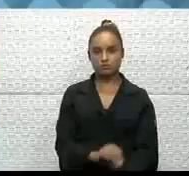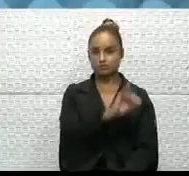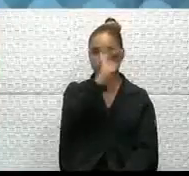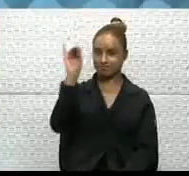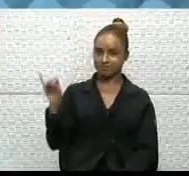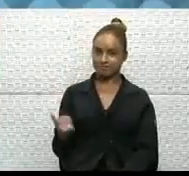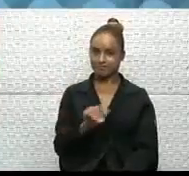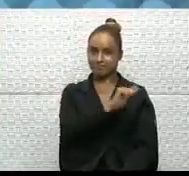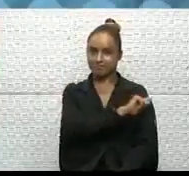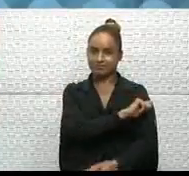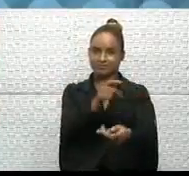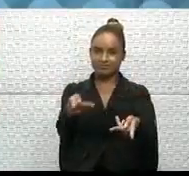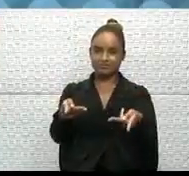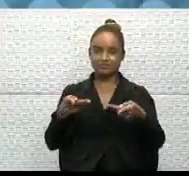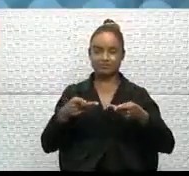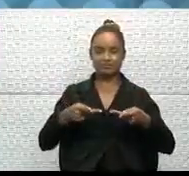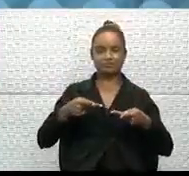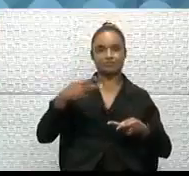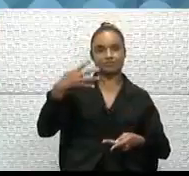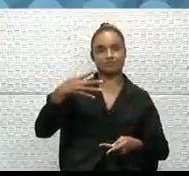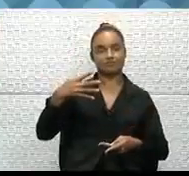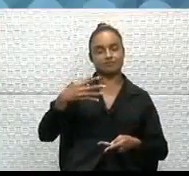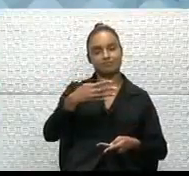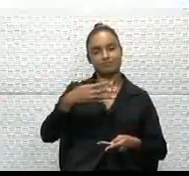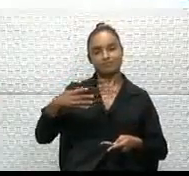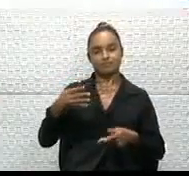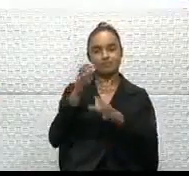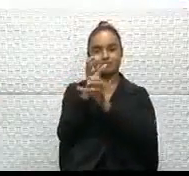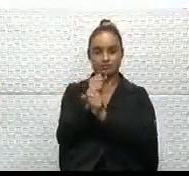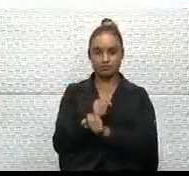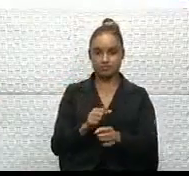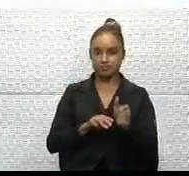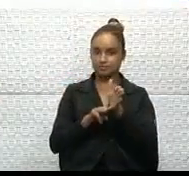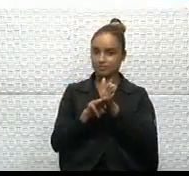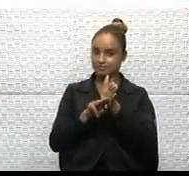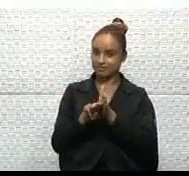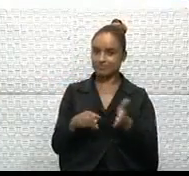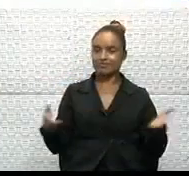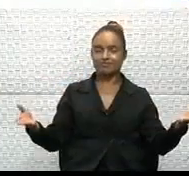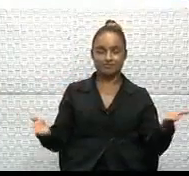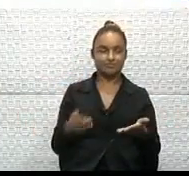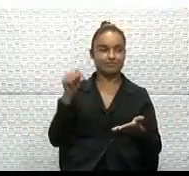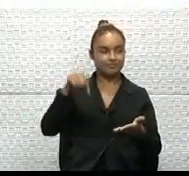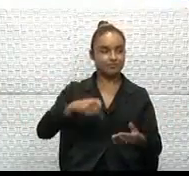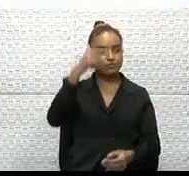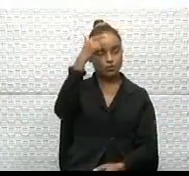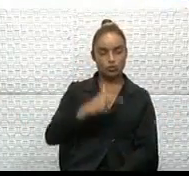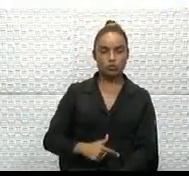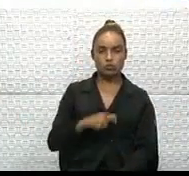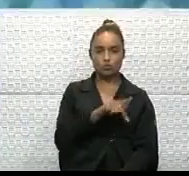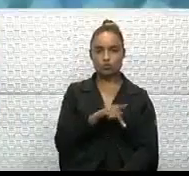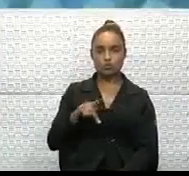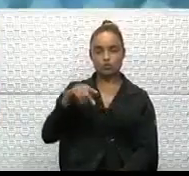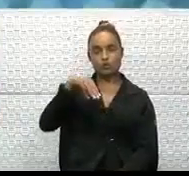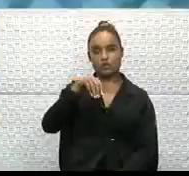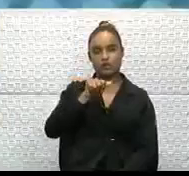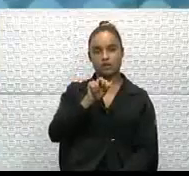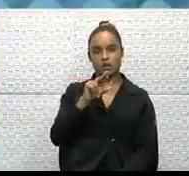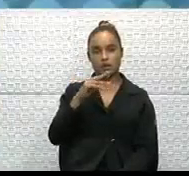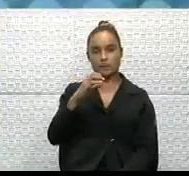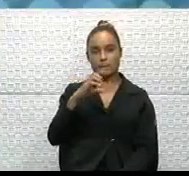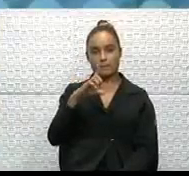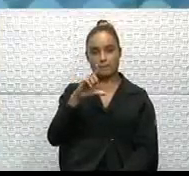Olá, aluno, seja bem-vindo à nossa quarta aula da disciplina de Métodos Quantitativos. Eu sou o professor Marcelo Silva de Jesus e